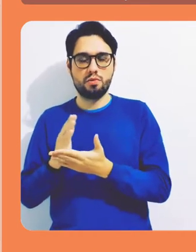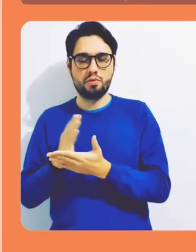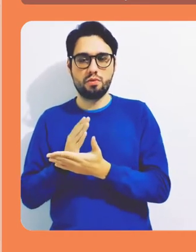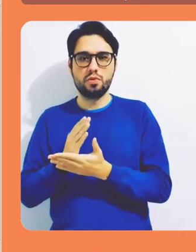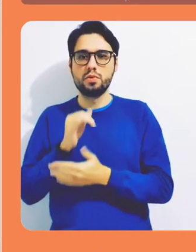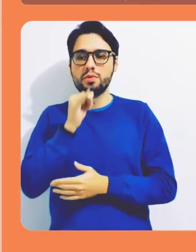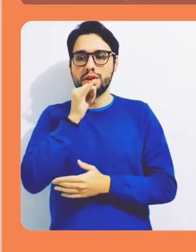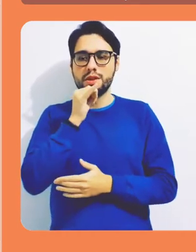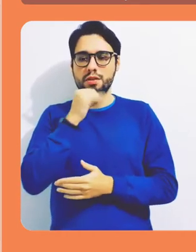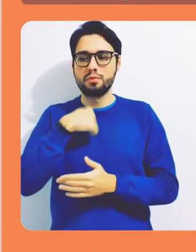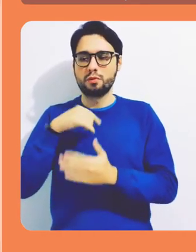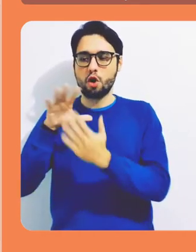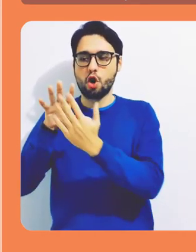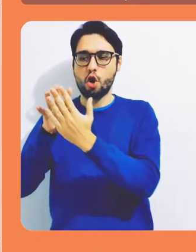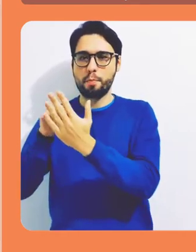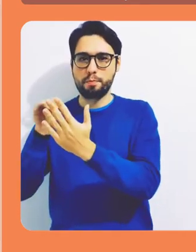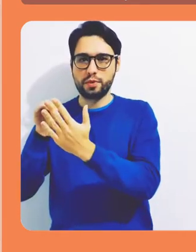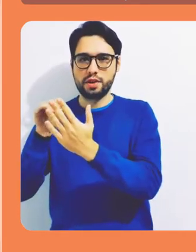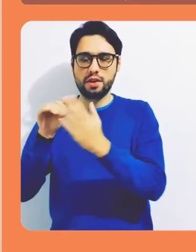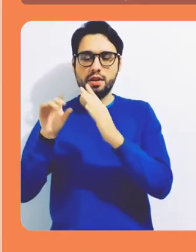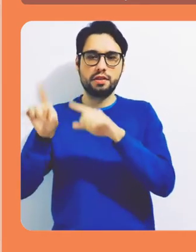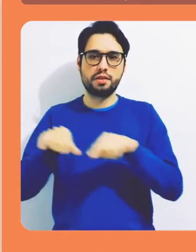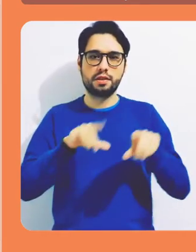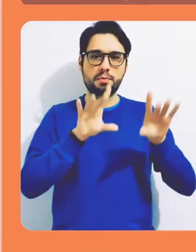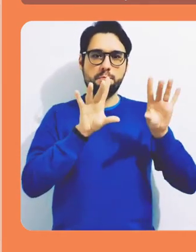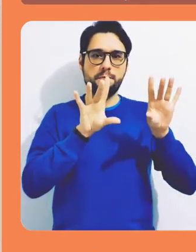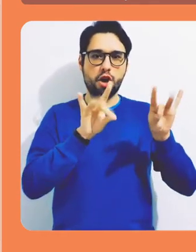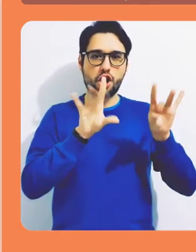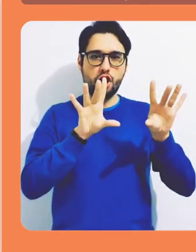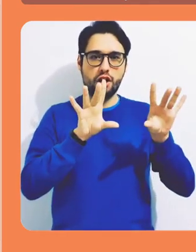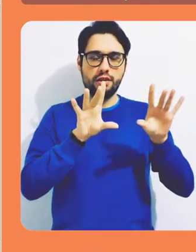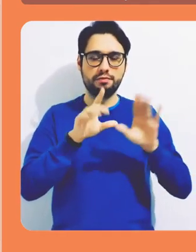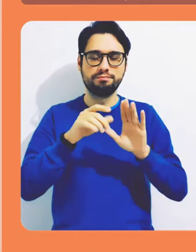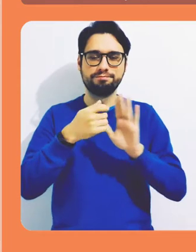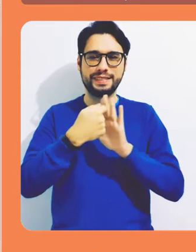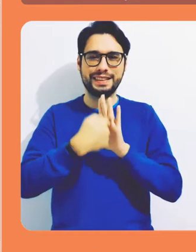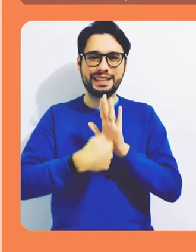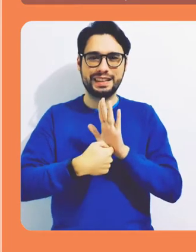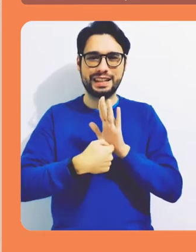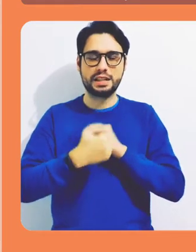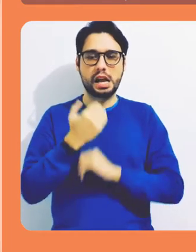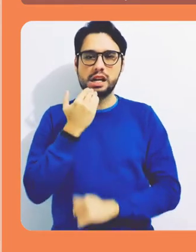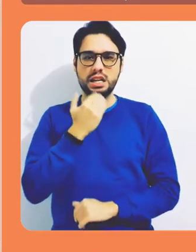quais são os problemas? Alguns problemas são quando você copia e cola